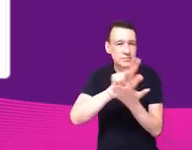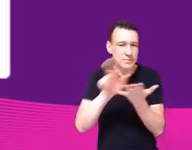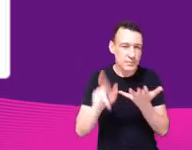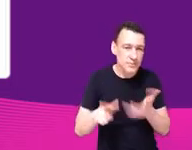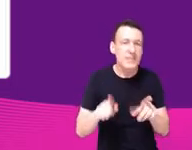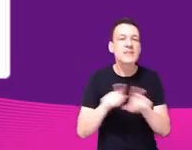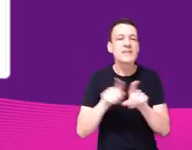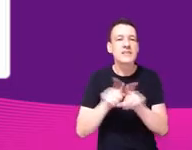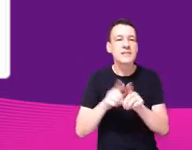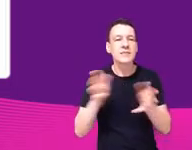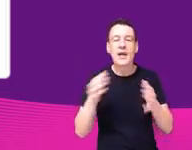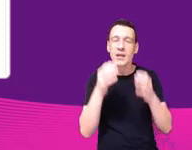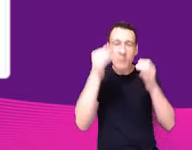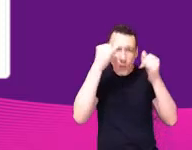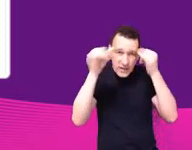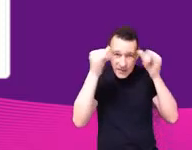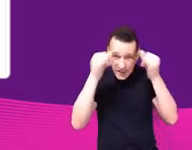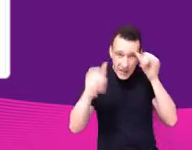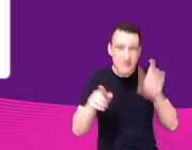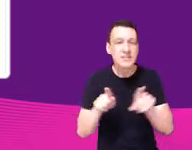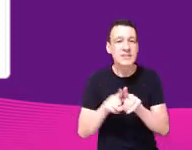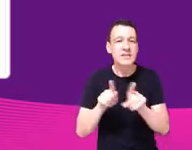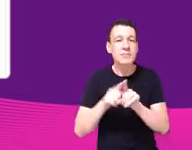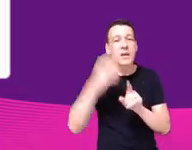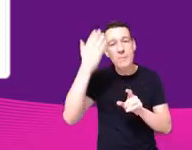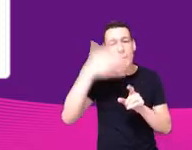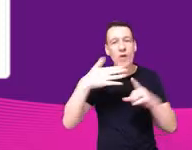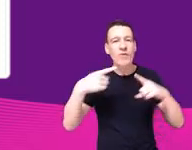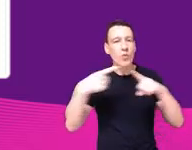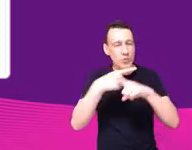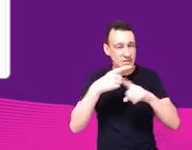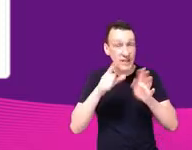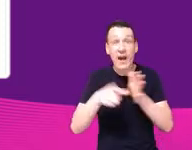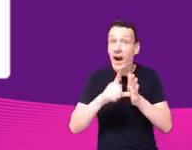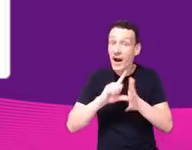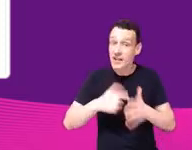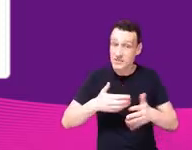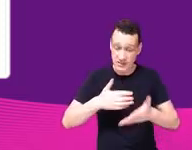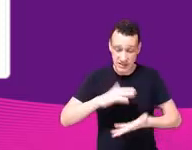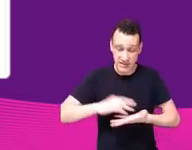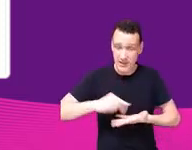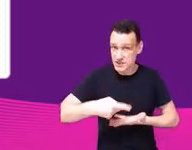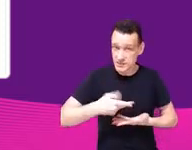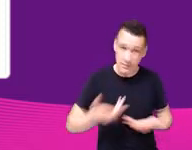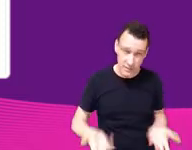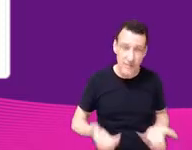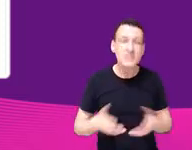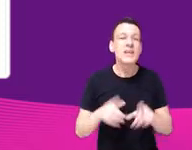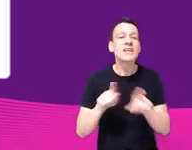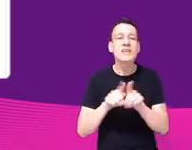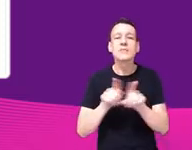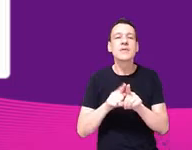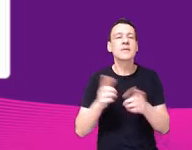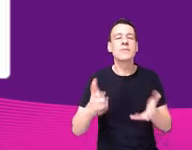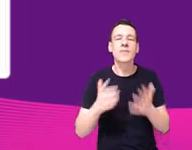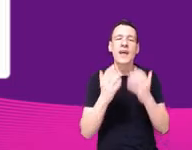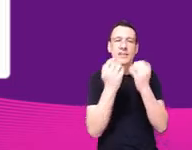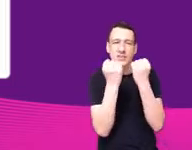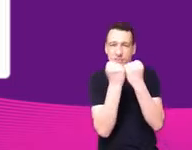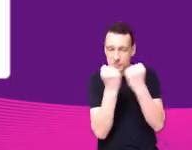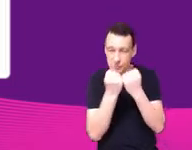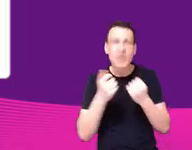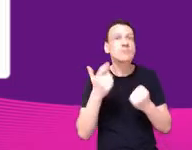prova cruzada pré-transplante e, por fim e sobretudo, o impressionante desenvolvimento da imunossupressão. O grande